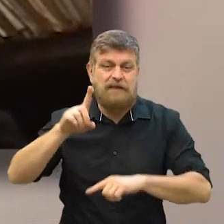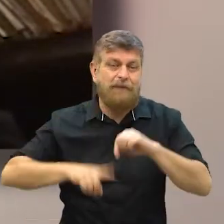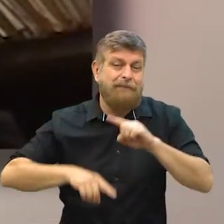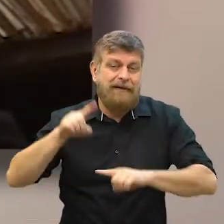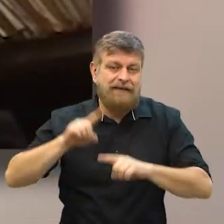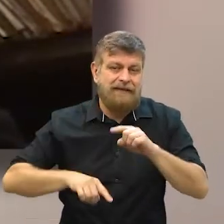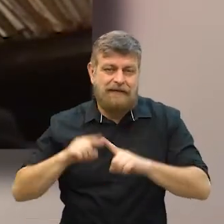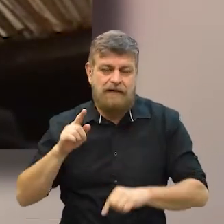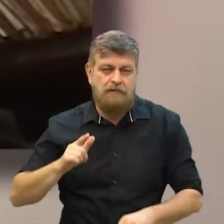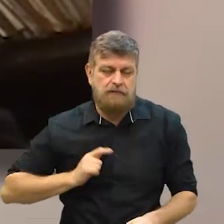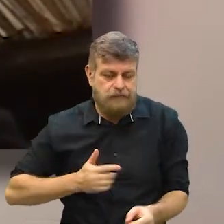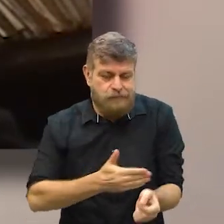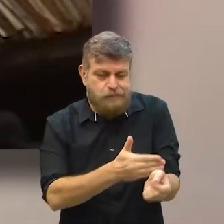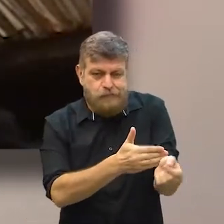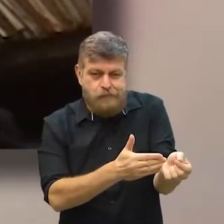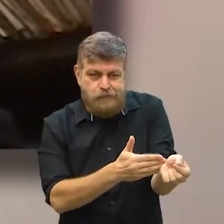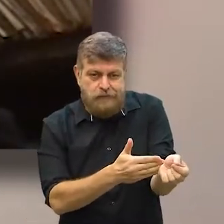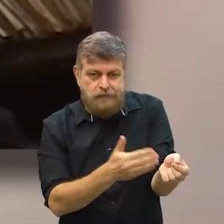biológico